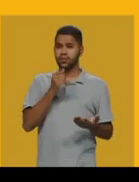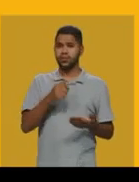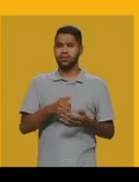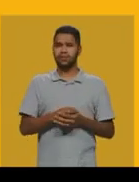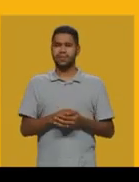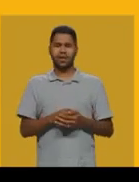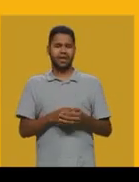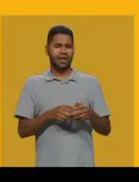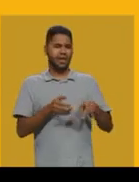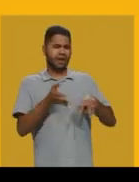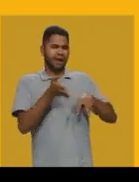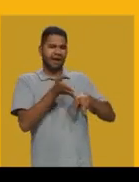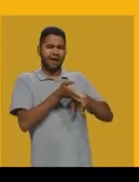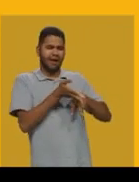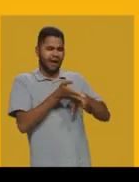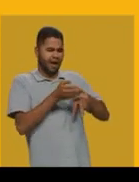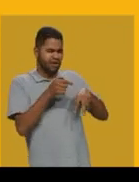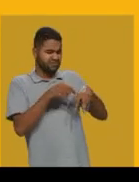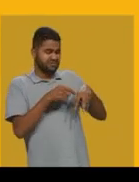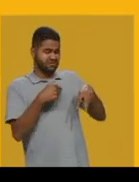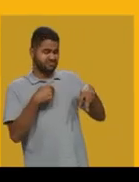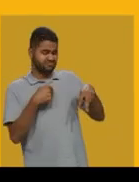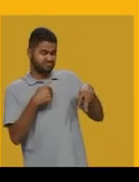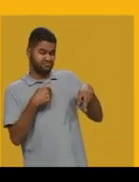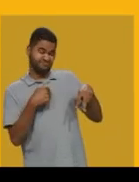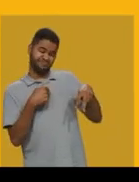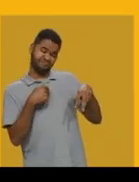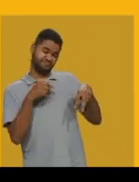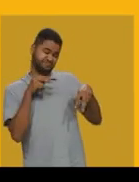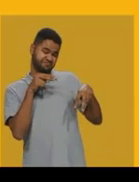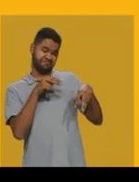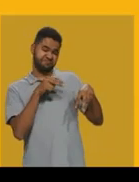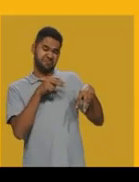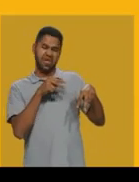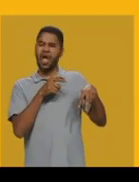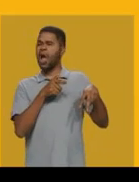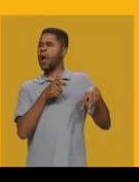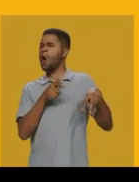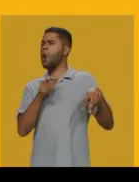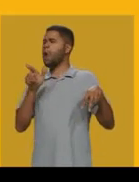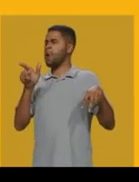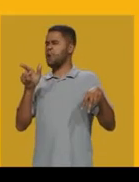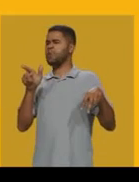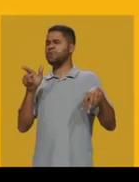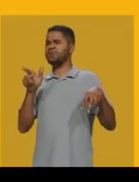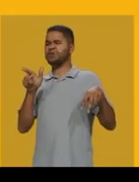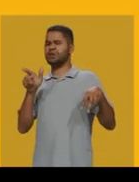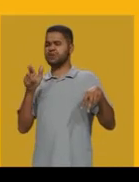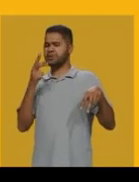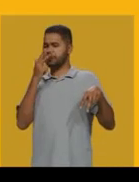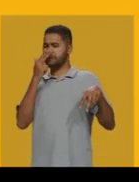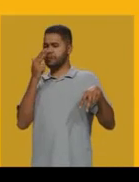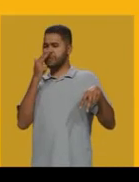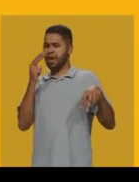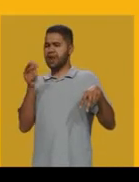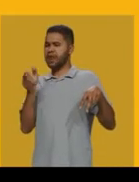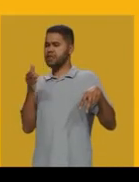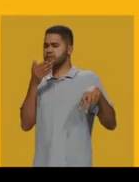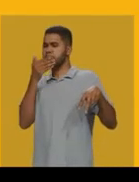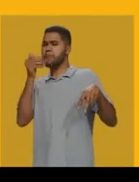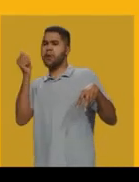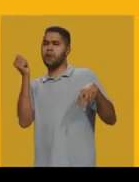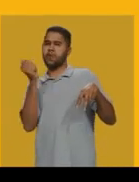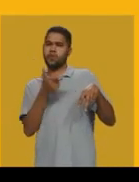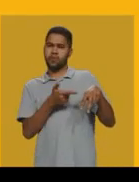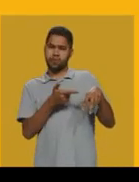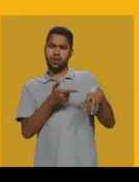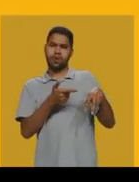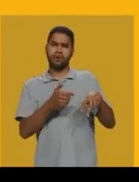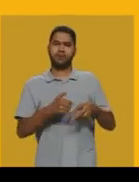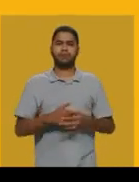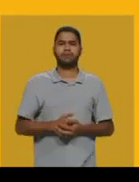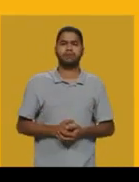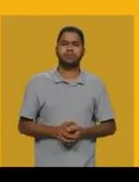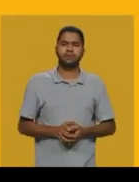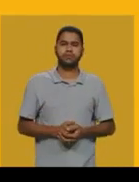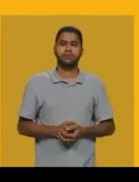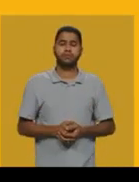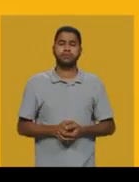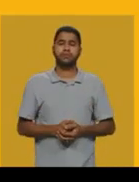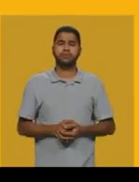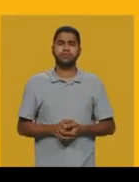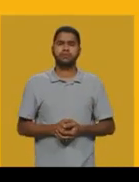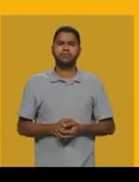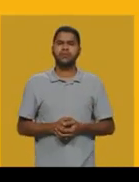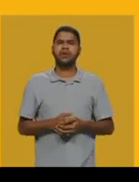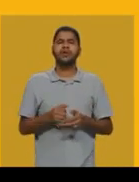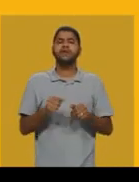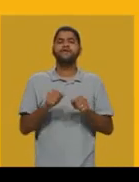destas calças, mas acho que já vi outras que me assentam melhor. O que